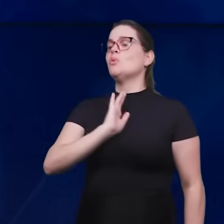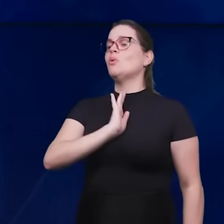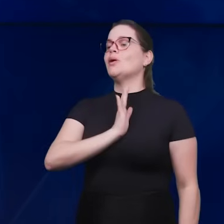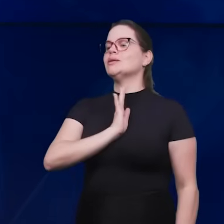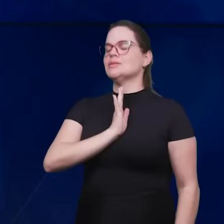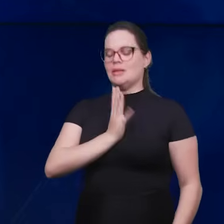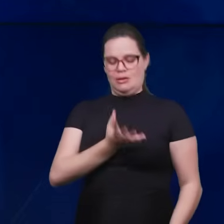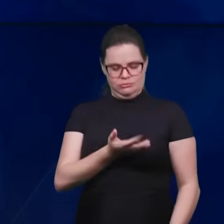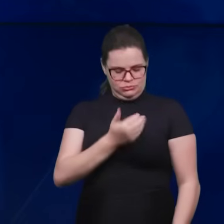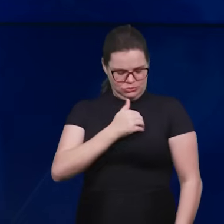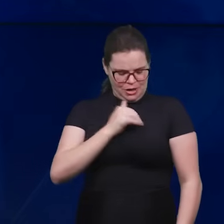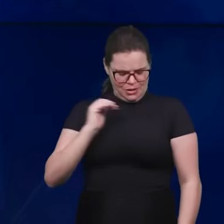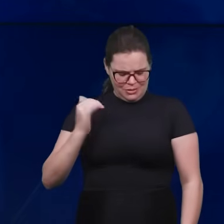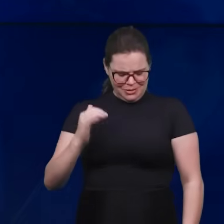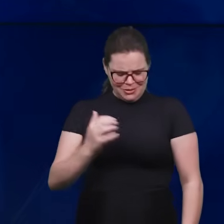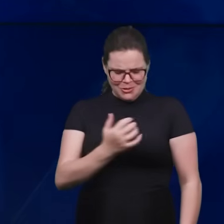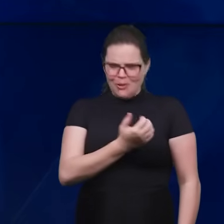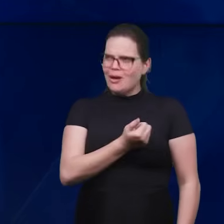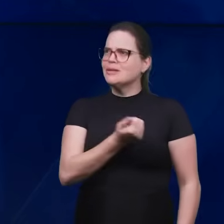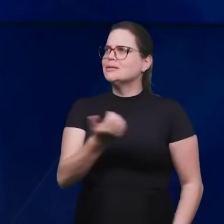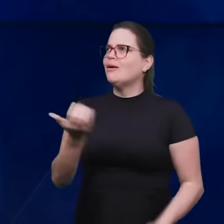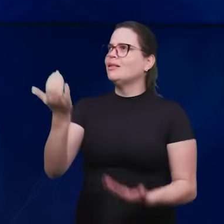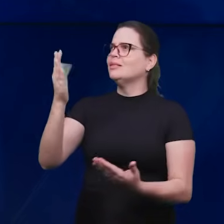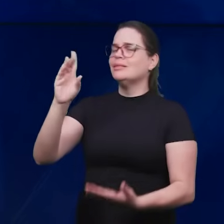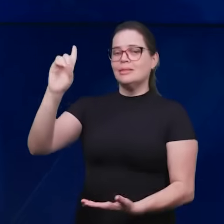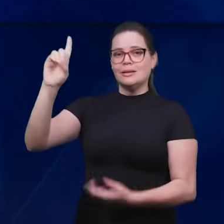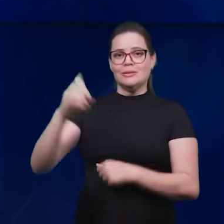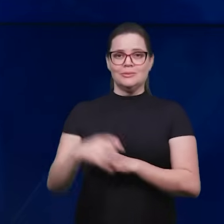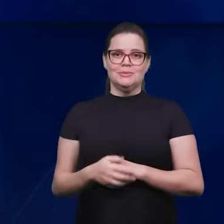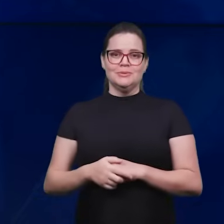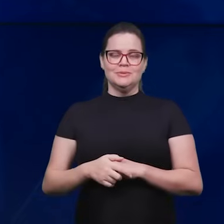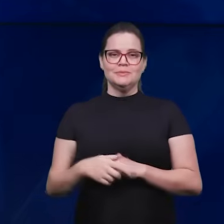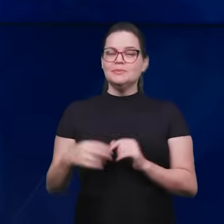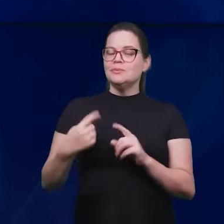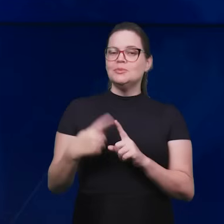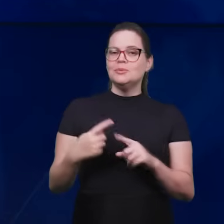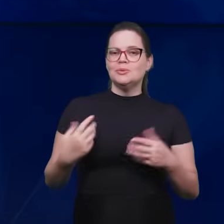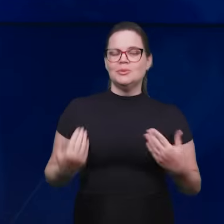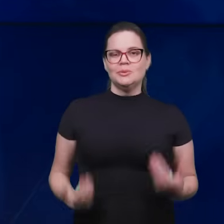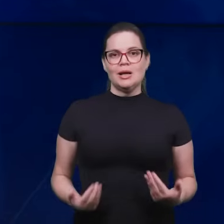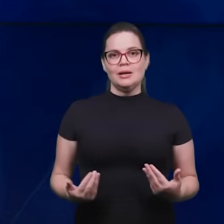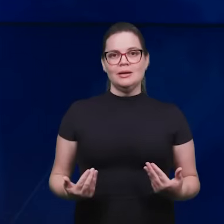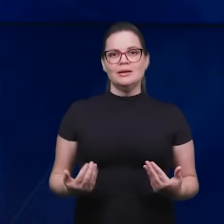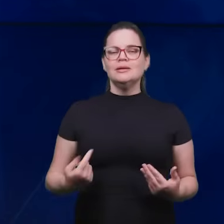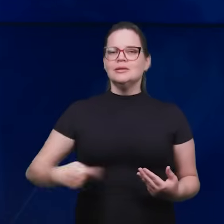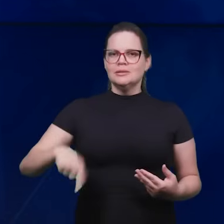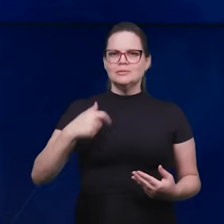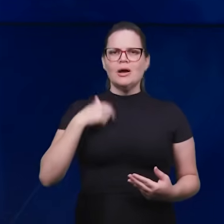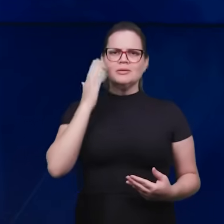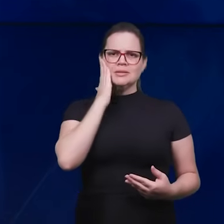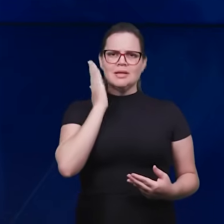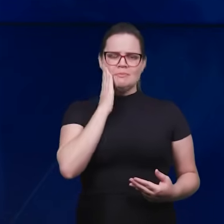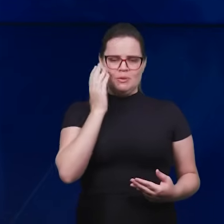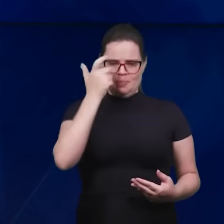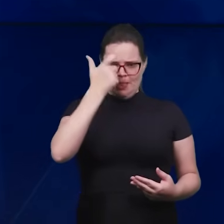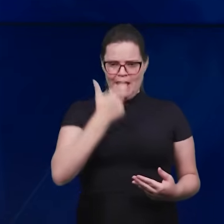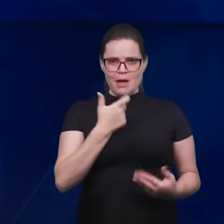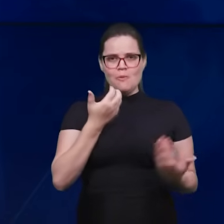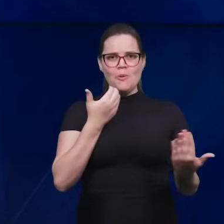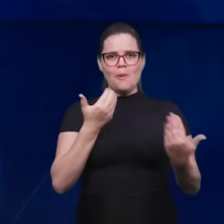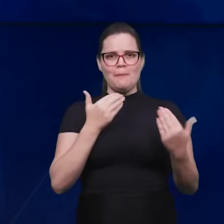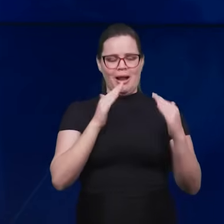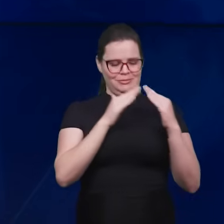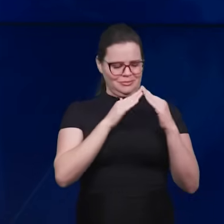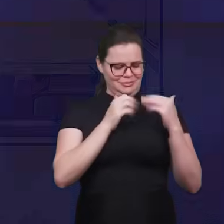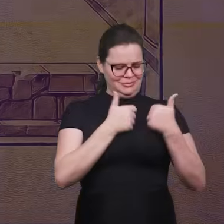do coração, é no coração do homem. Por quê? Porque agora o crente é o templo. Lá nós tínhamos